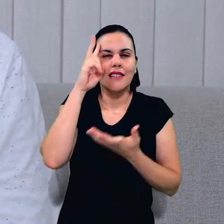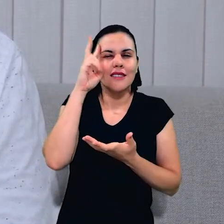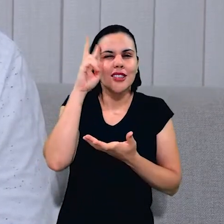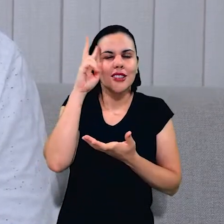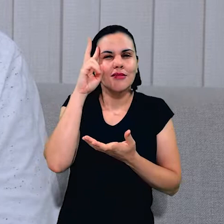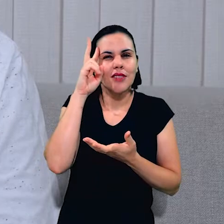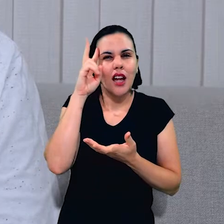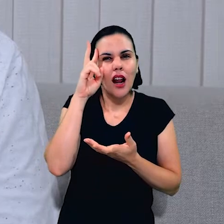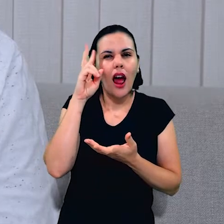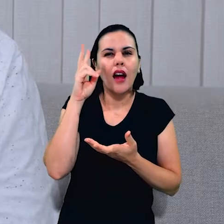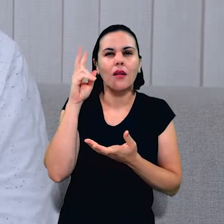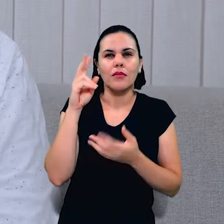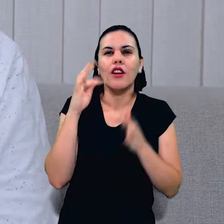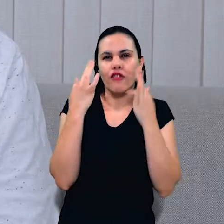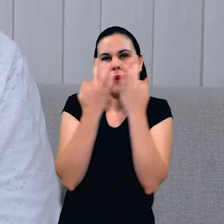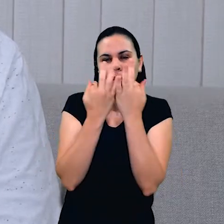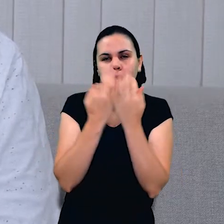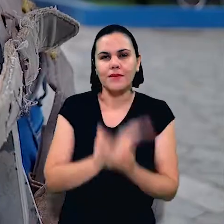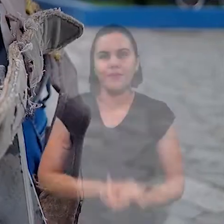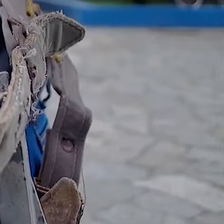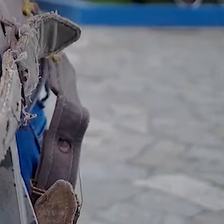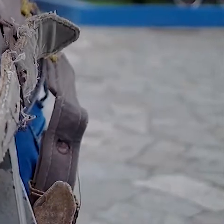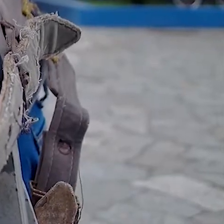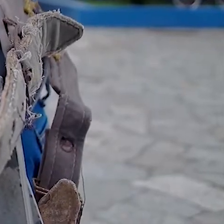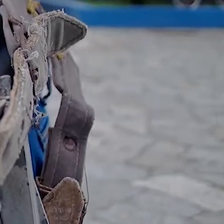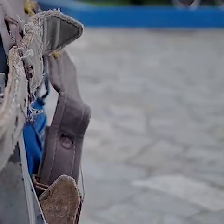É uma festa que relembra muito os antepassados mesmo.